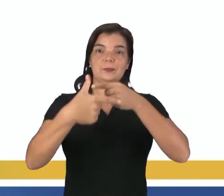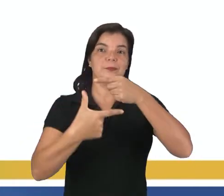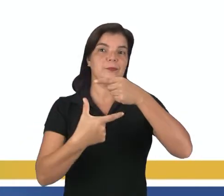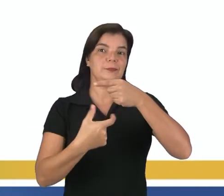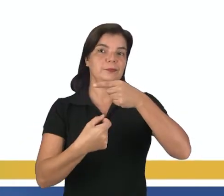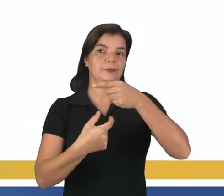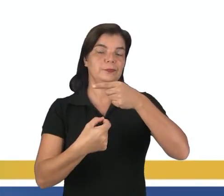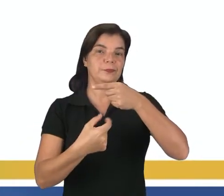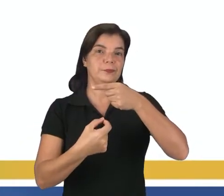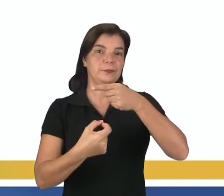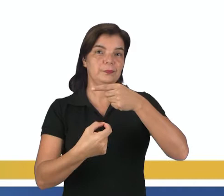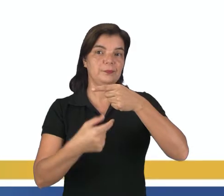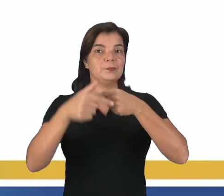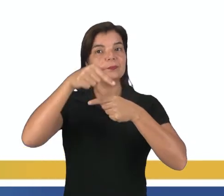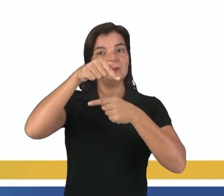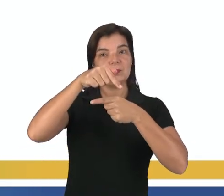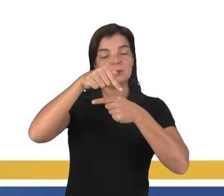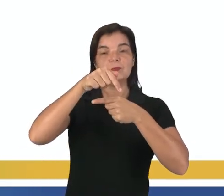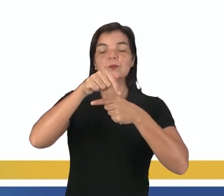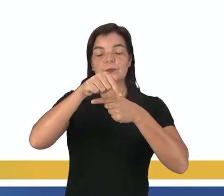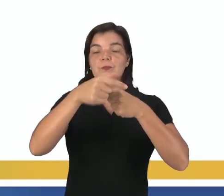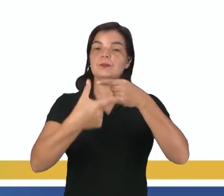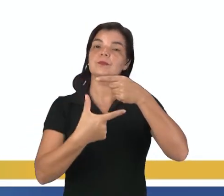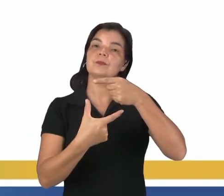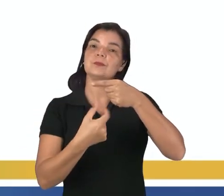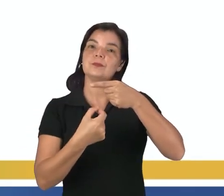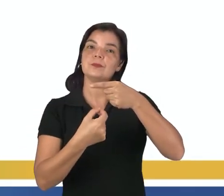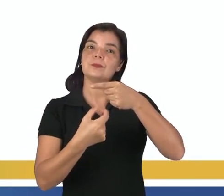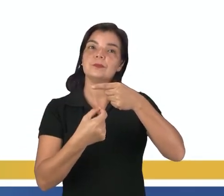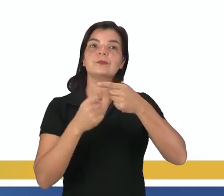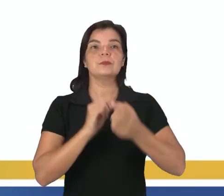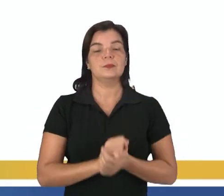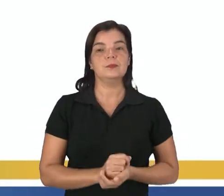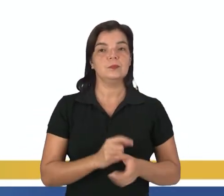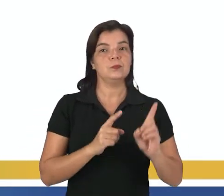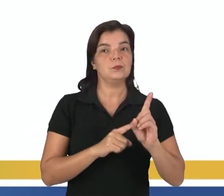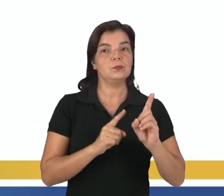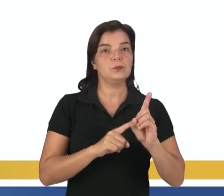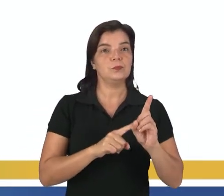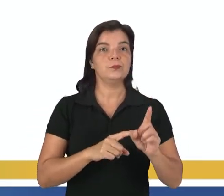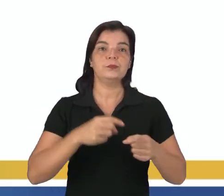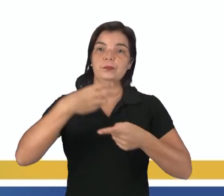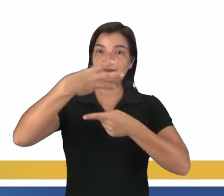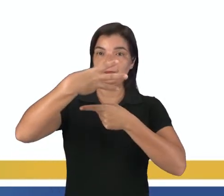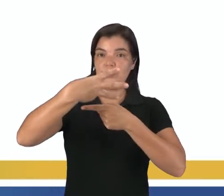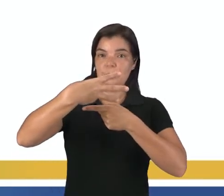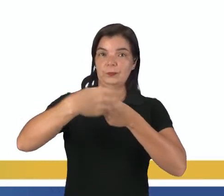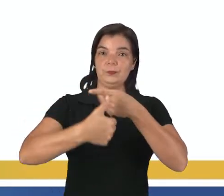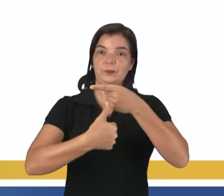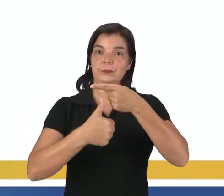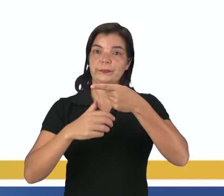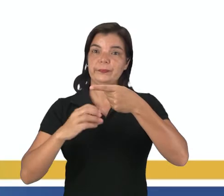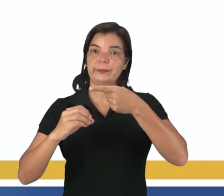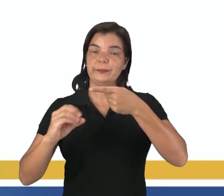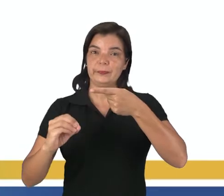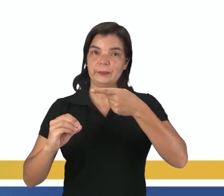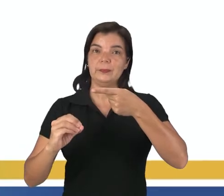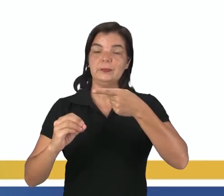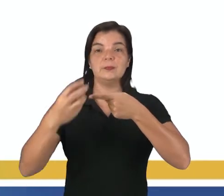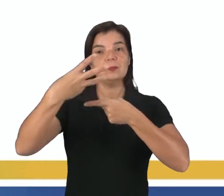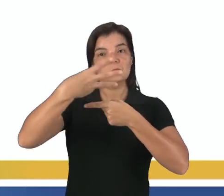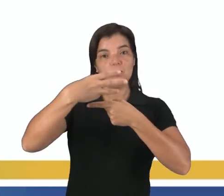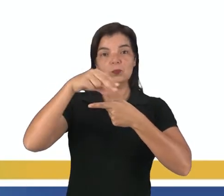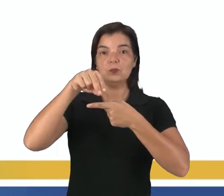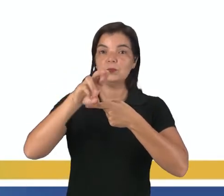7/20. 7 é o numerador e 20 o denominador. Letra D, 3 centésimos. O 3